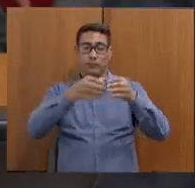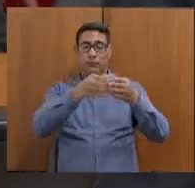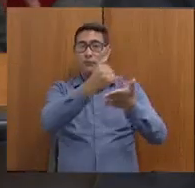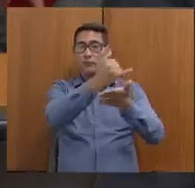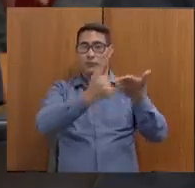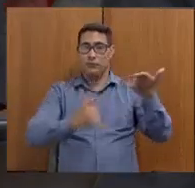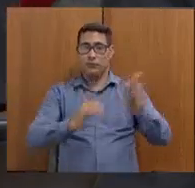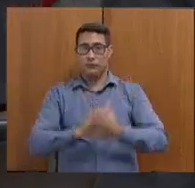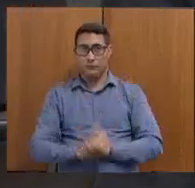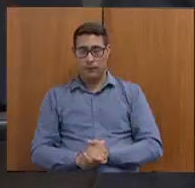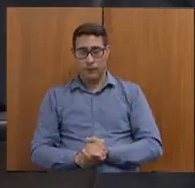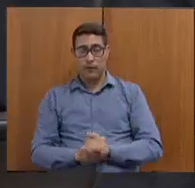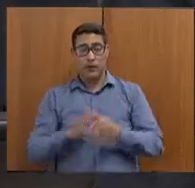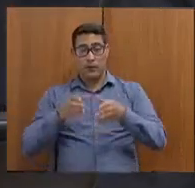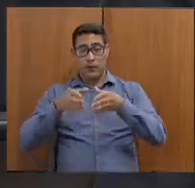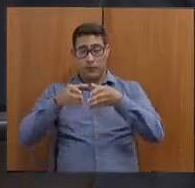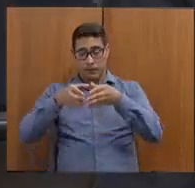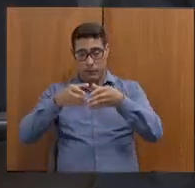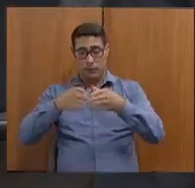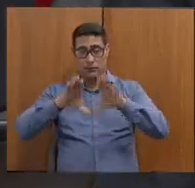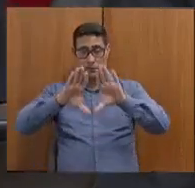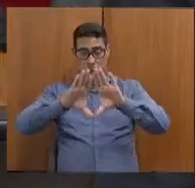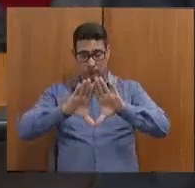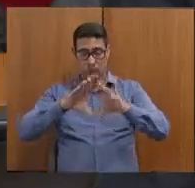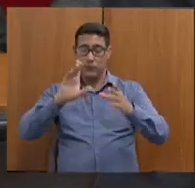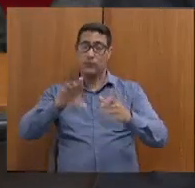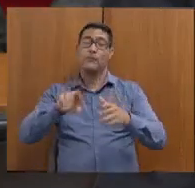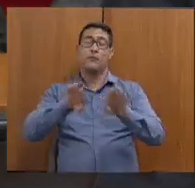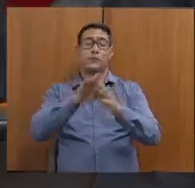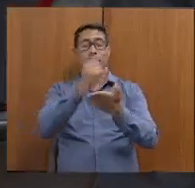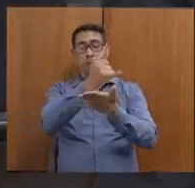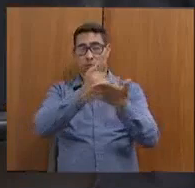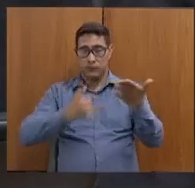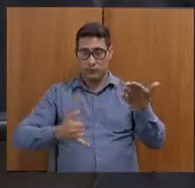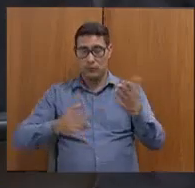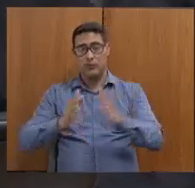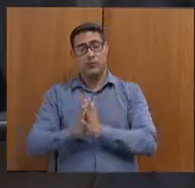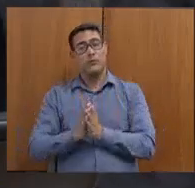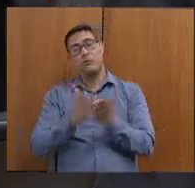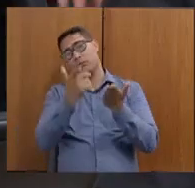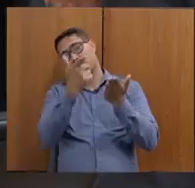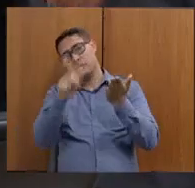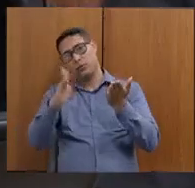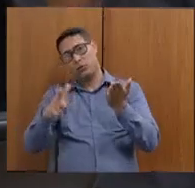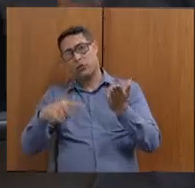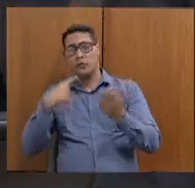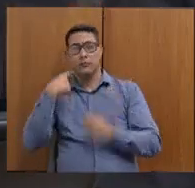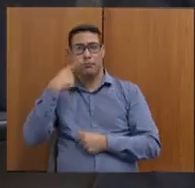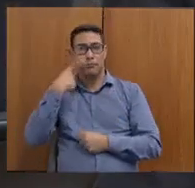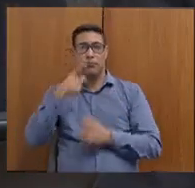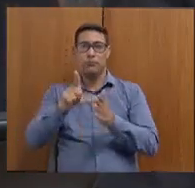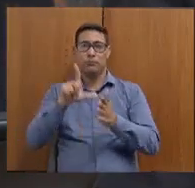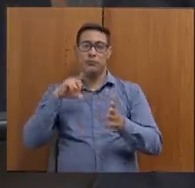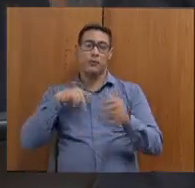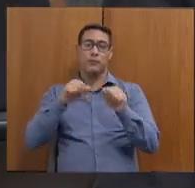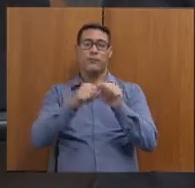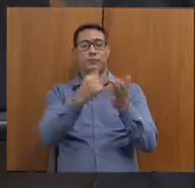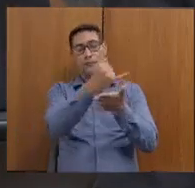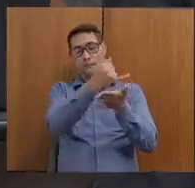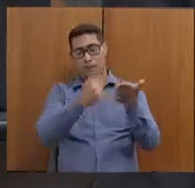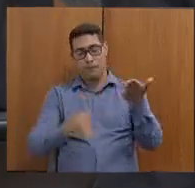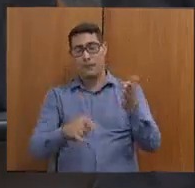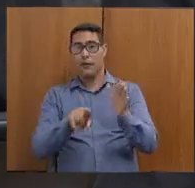Quinto, membros da mesa da Assembleia por ordem de inscrição. Demais parlamentares por ordem de inscrição.